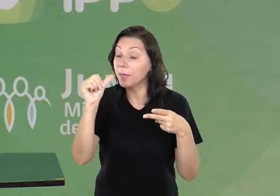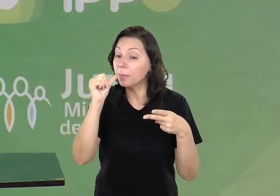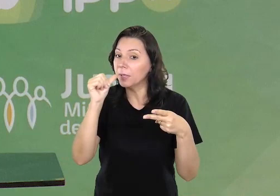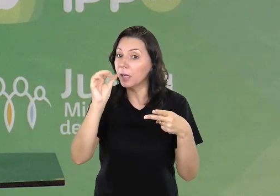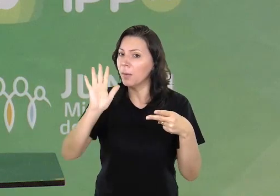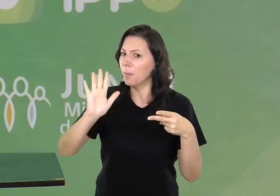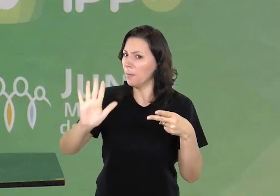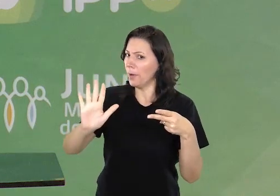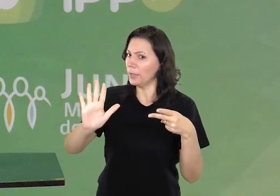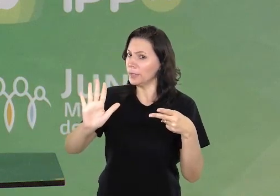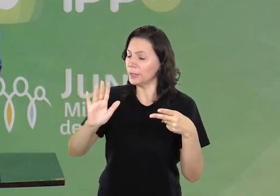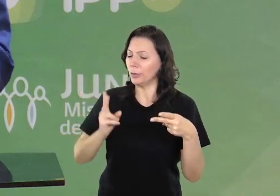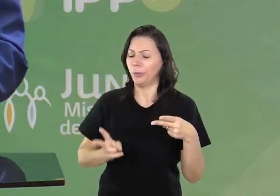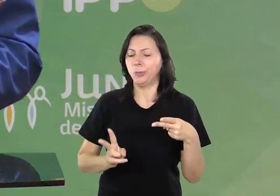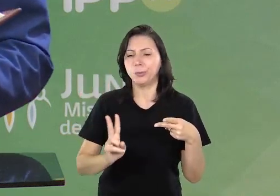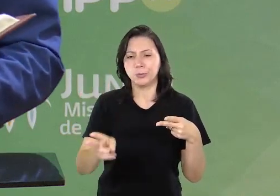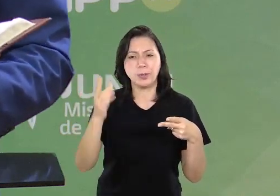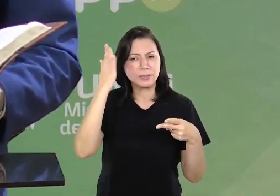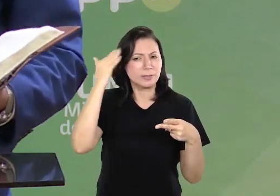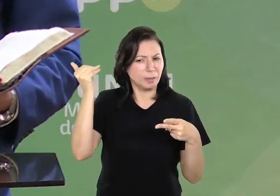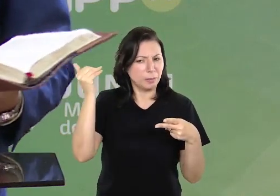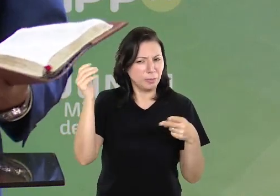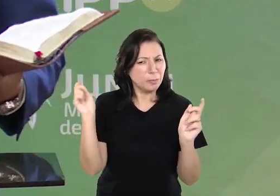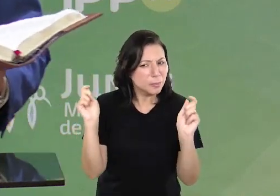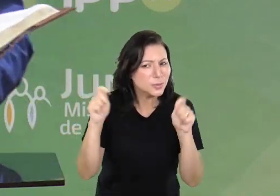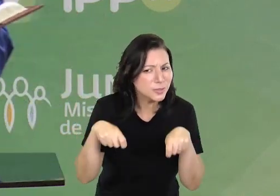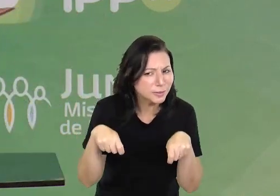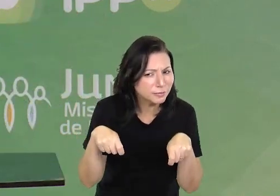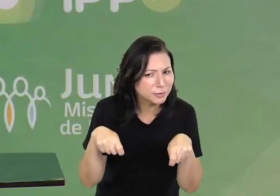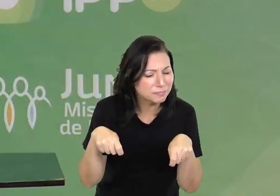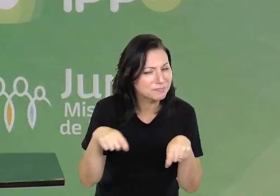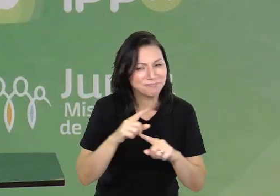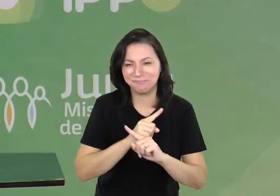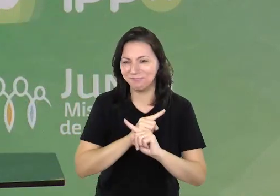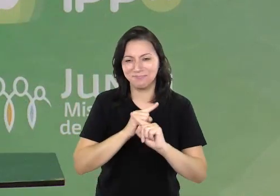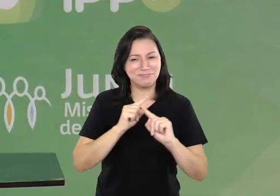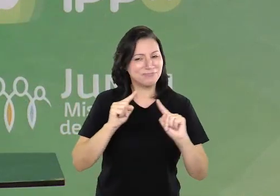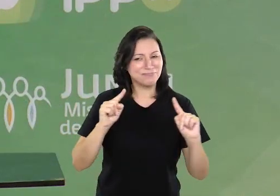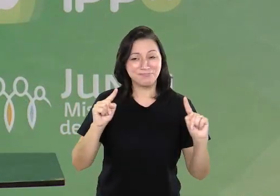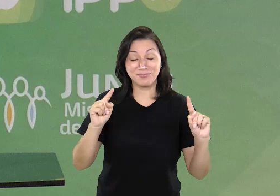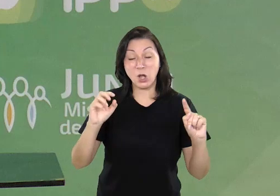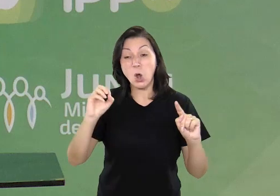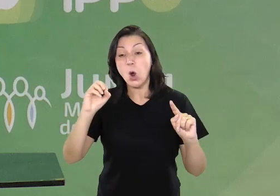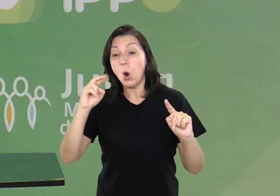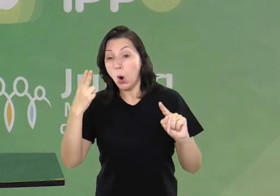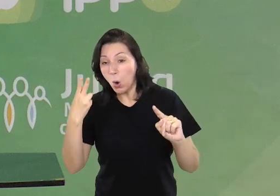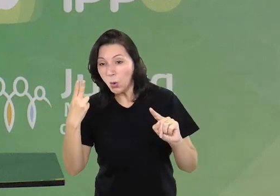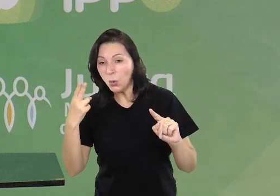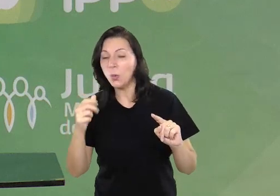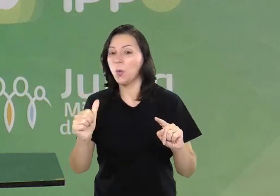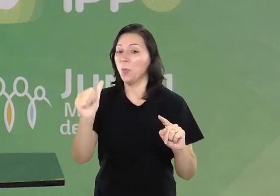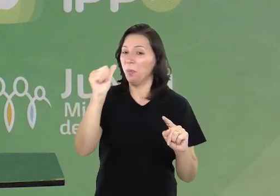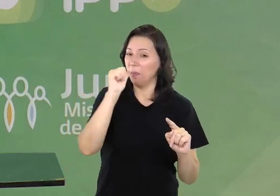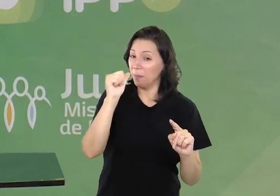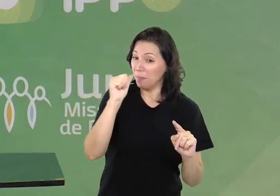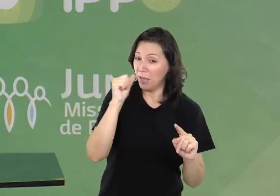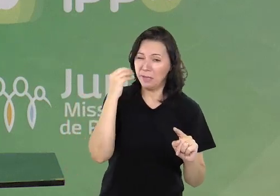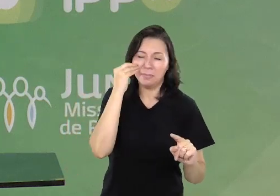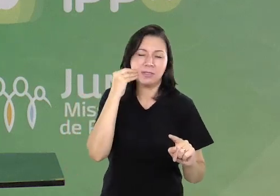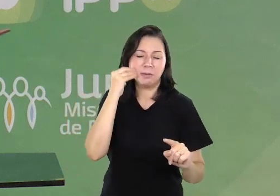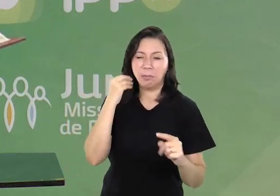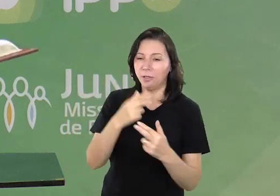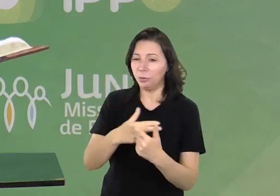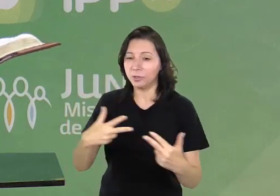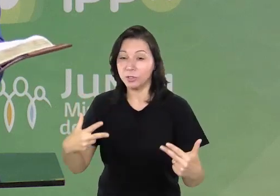pela sabedoria bom aí você não consegue não é uma coisa ou outra não dá para caminhar com as duas coisas juntas